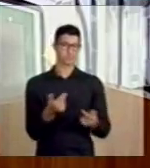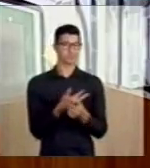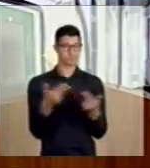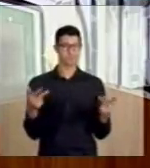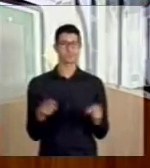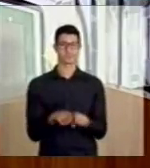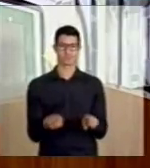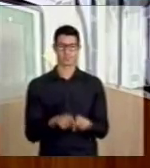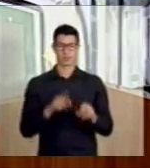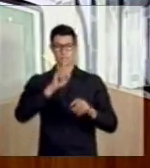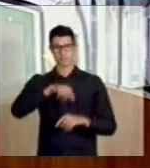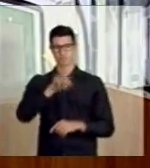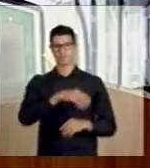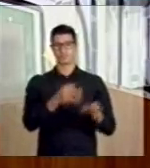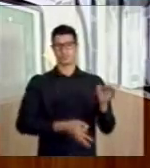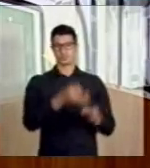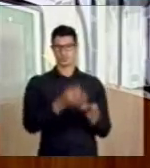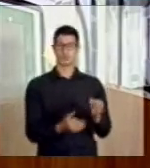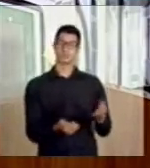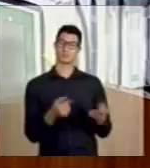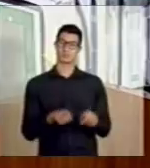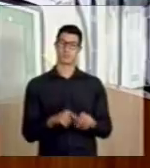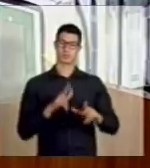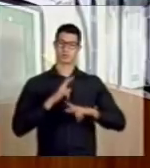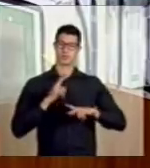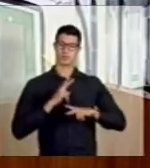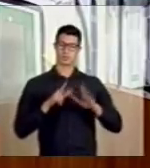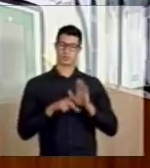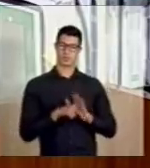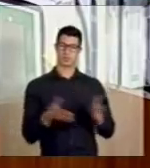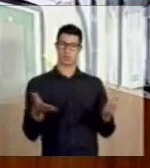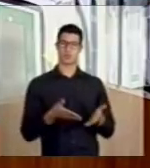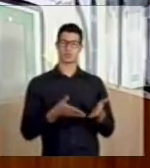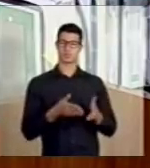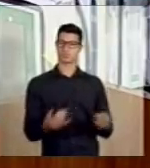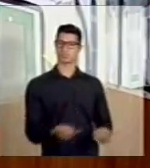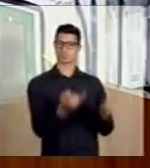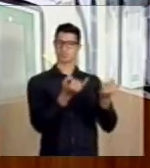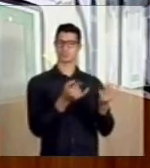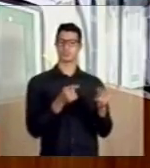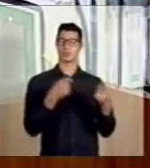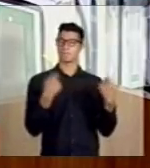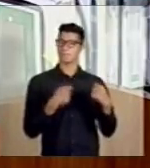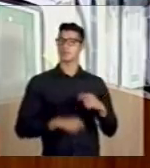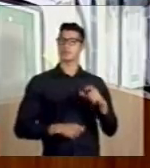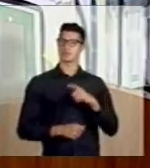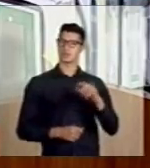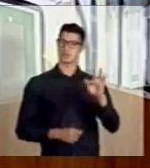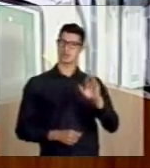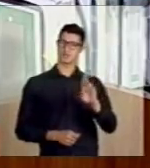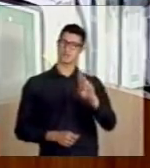discriminação e da exclusão jurídica. E esse particular aspecto da questão põe em relevo precisamente essa